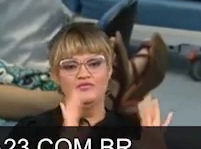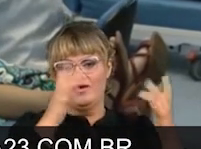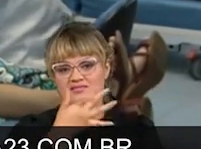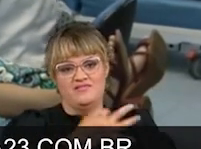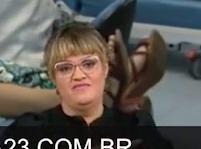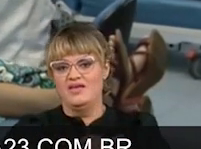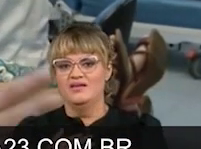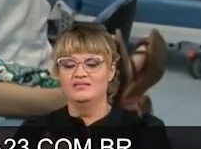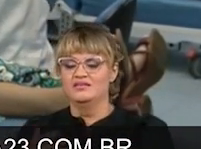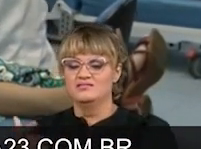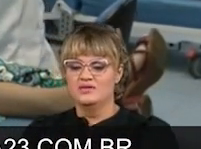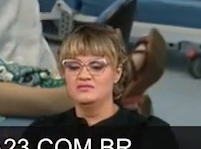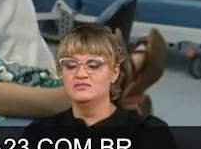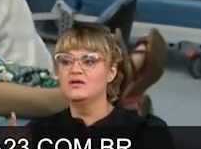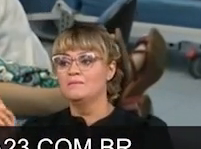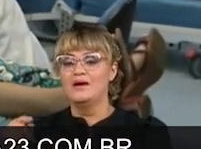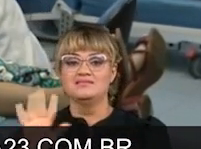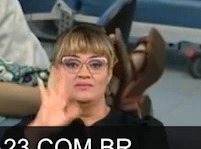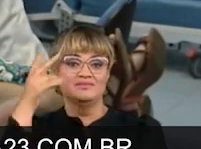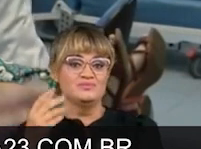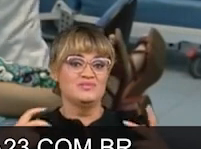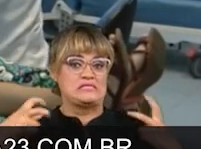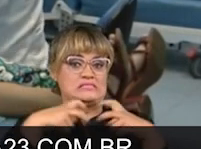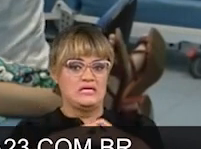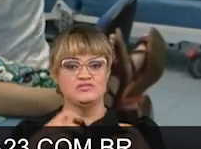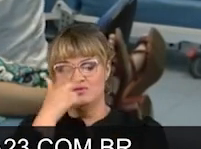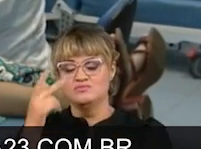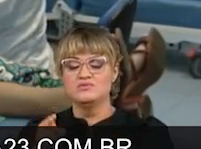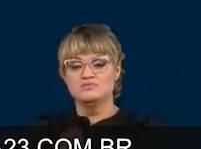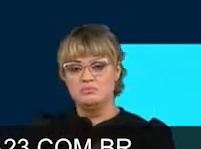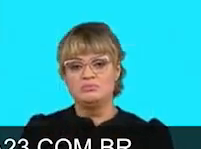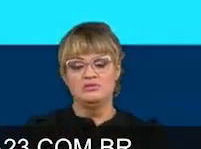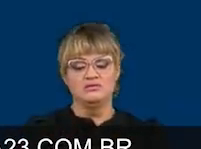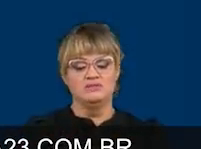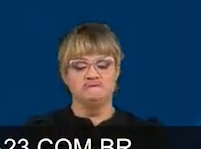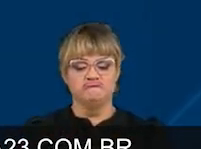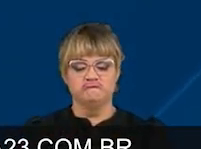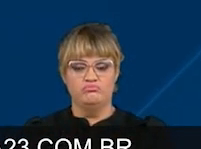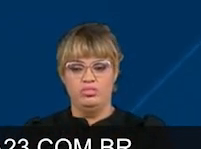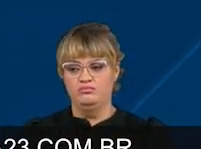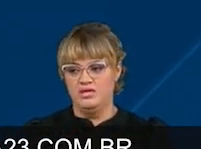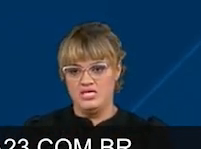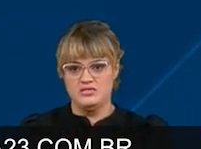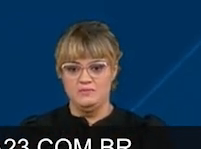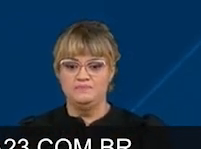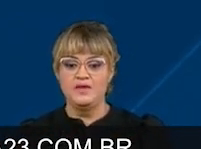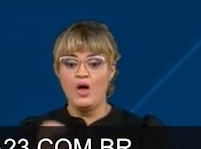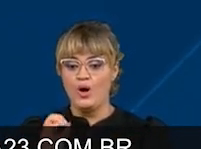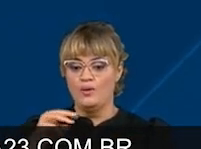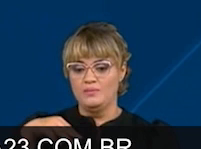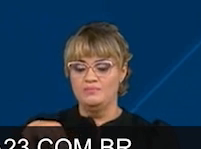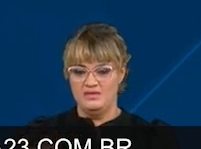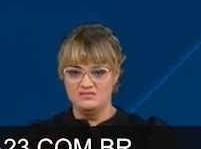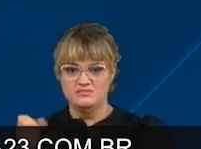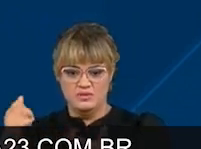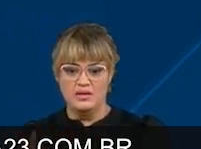férias. E de outro lado, a demanda aumenta, mais acidentes, há mais pacientes precisando da transfusão. Segundo a Organização Mundial da Saúde, para manter os